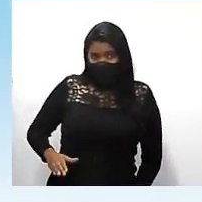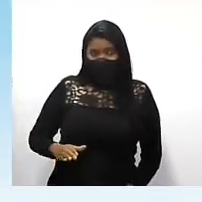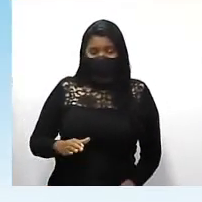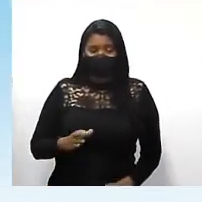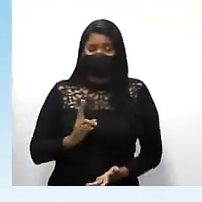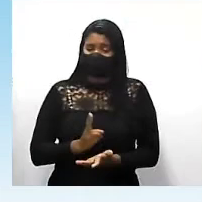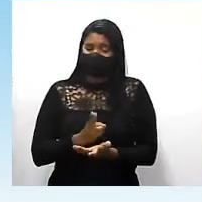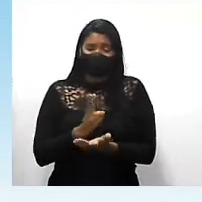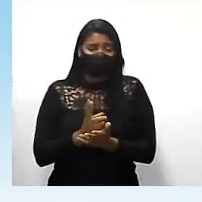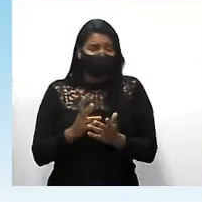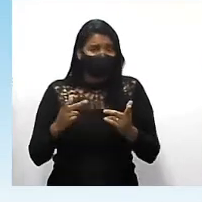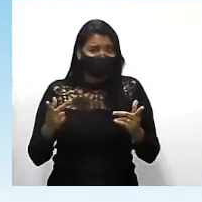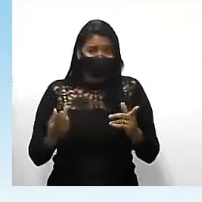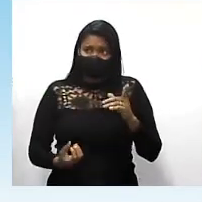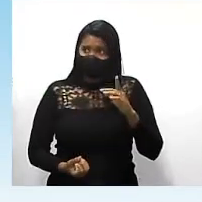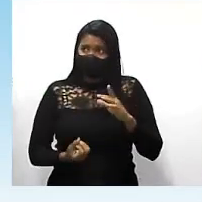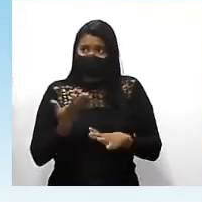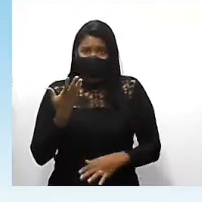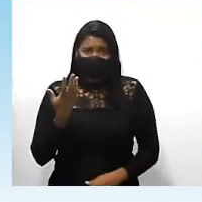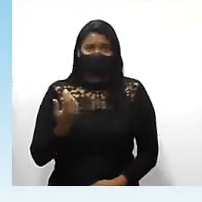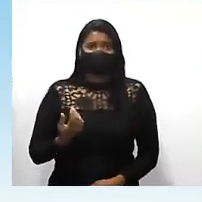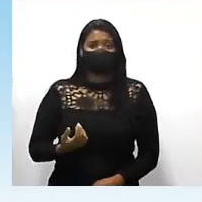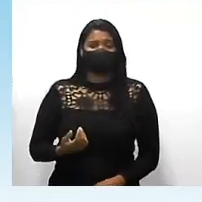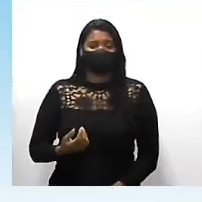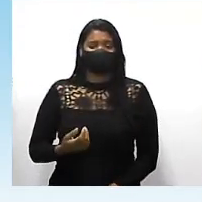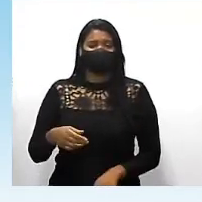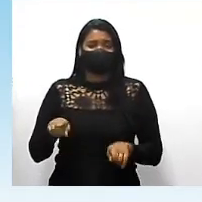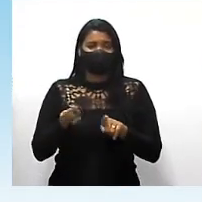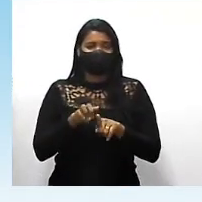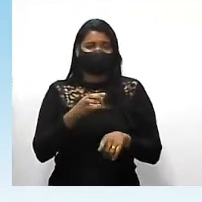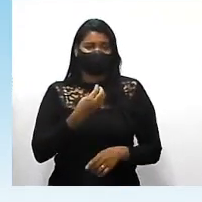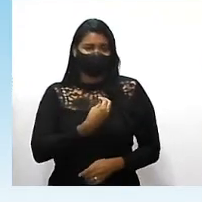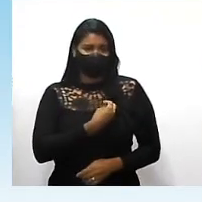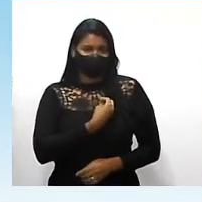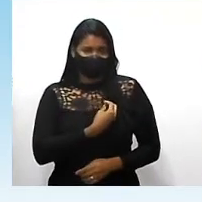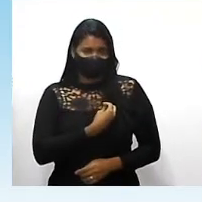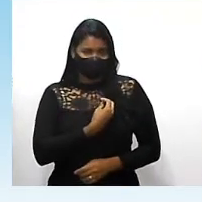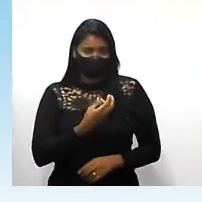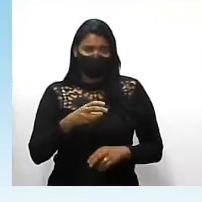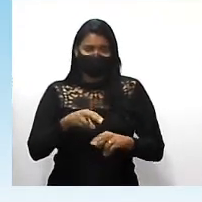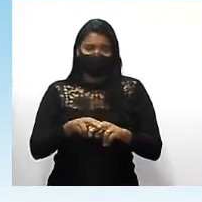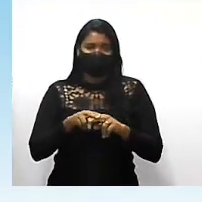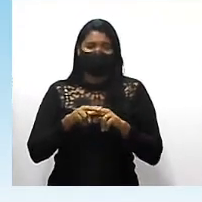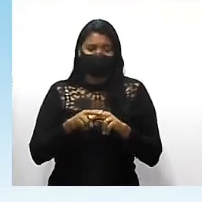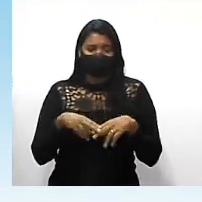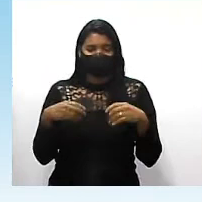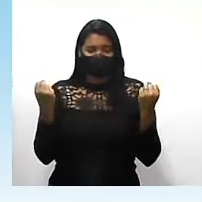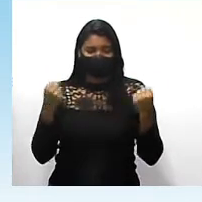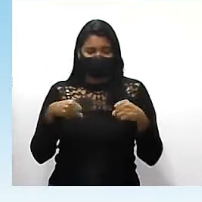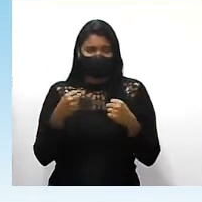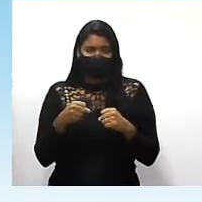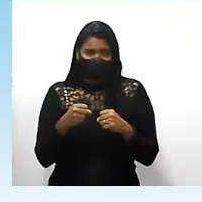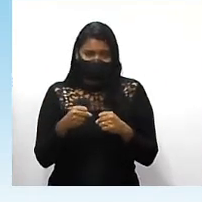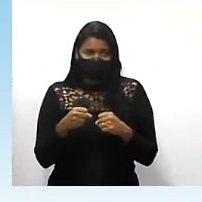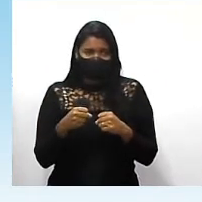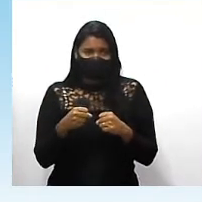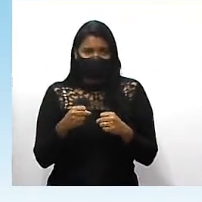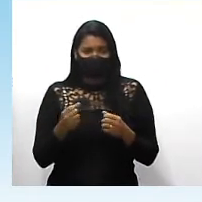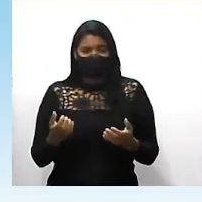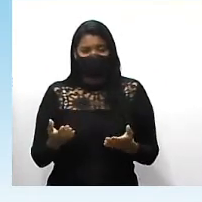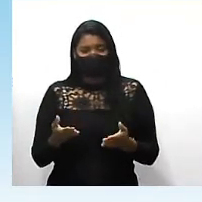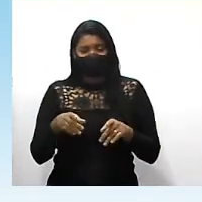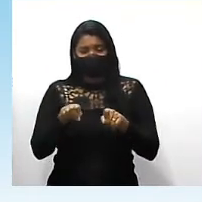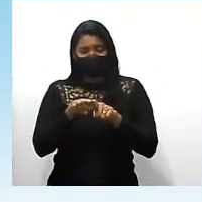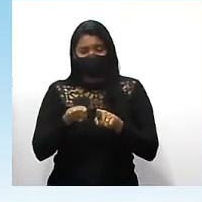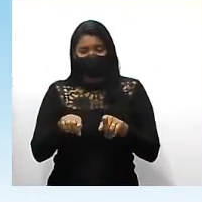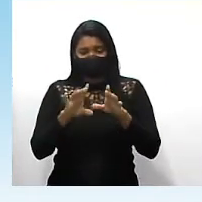sempre coisas que surgirão em relação à vida, porém, e que precisam ser discutidas dentro desse